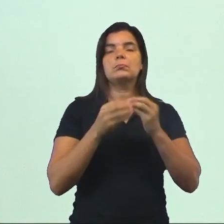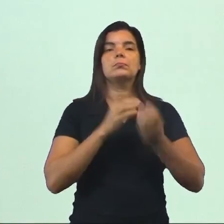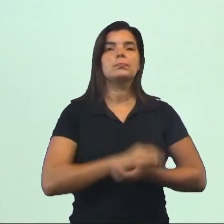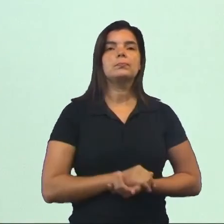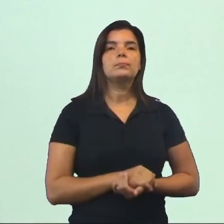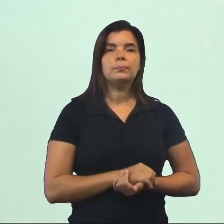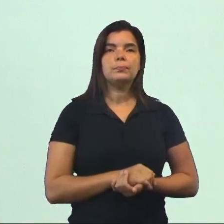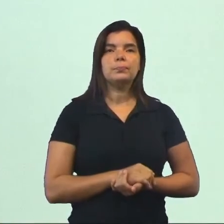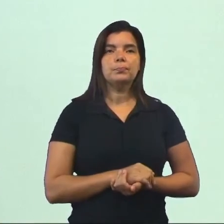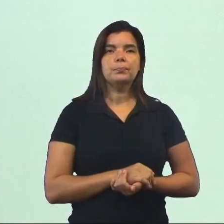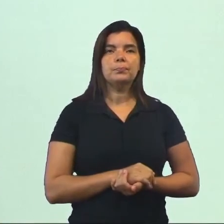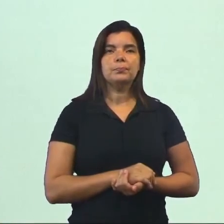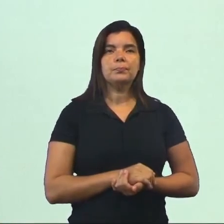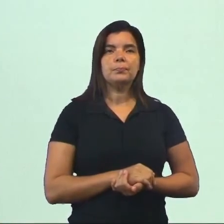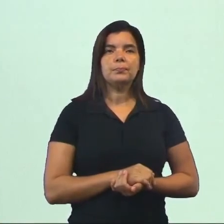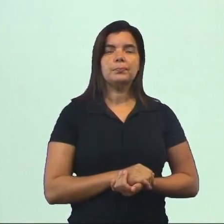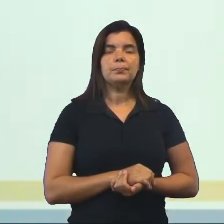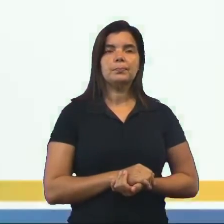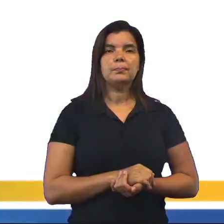tá?